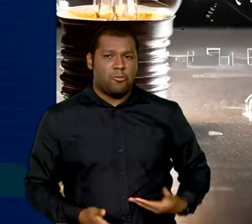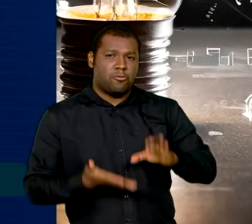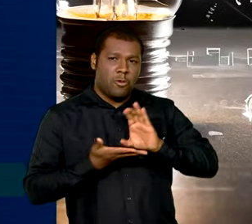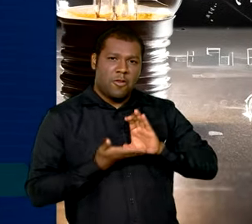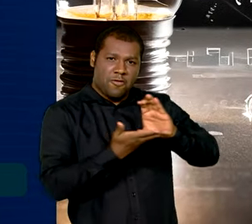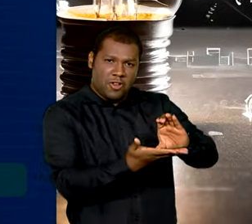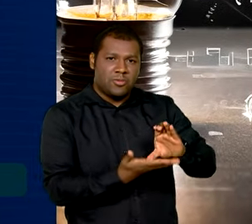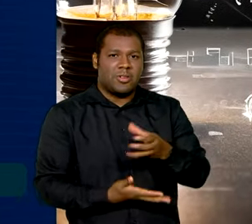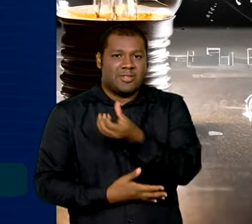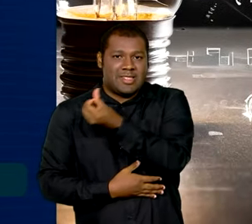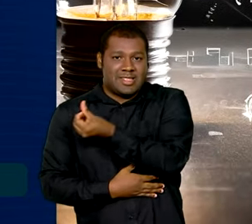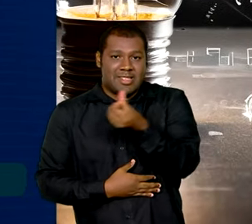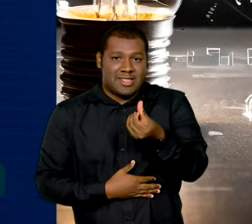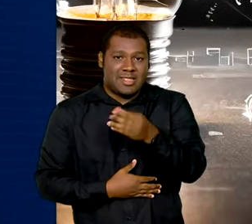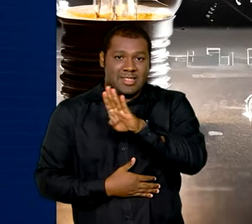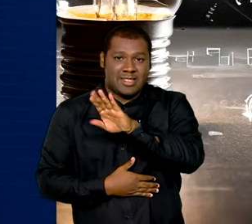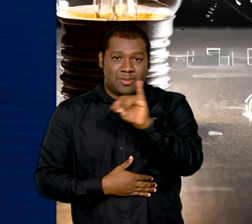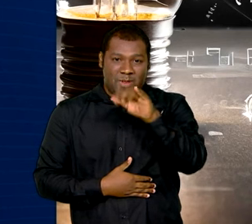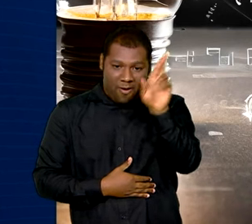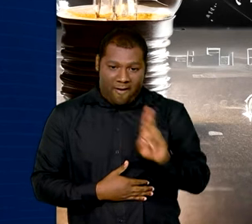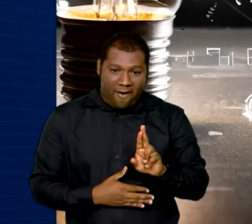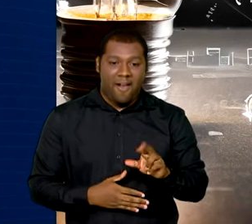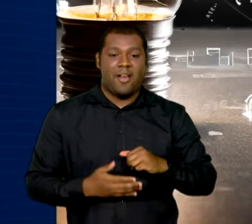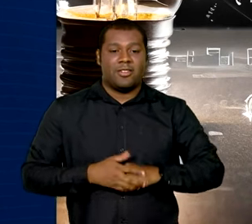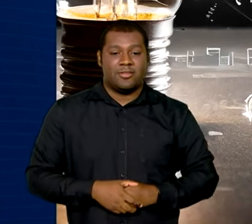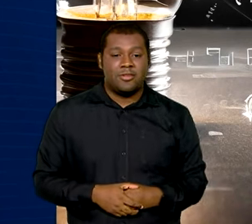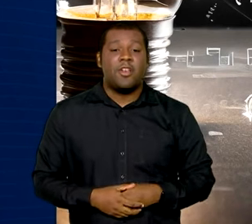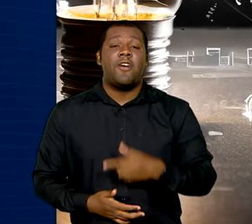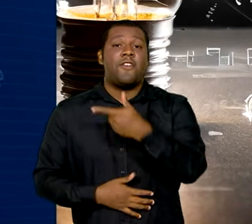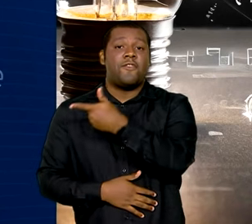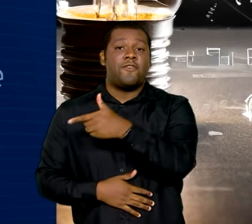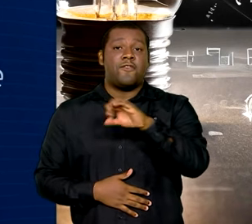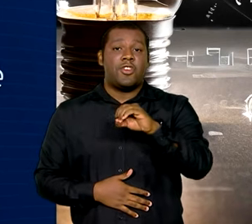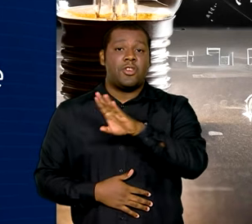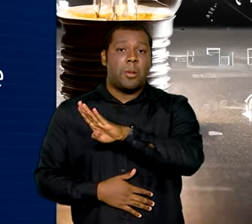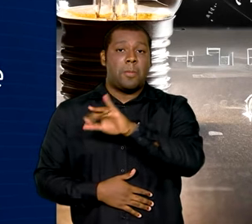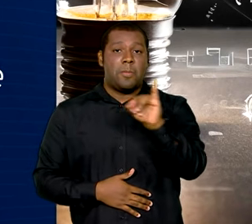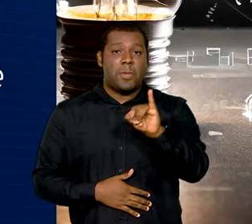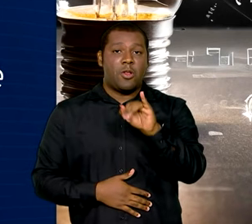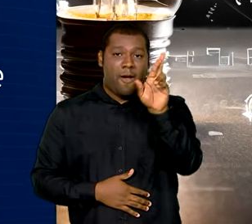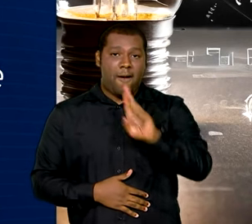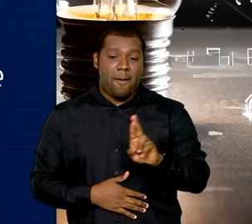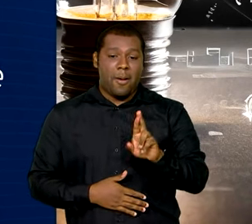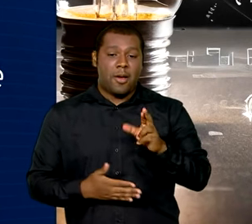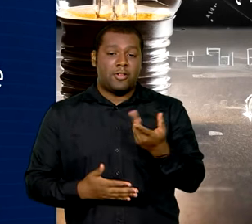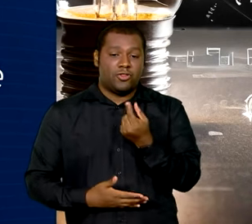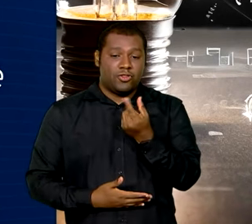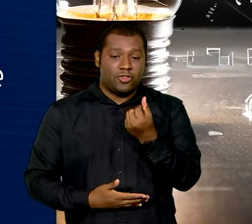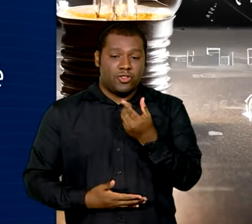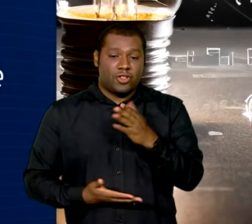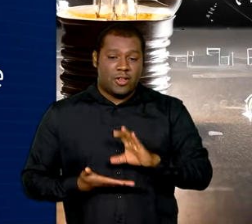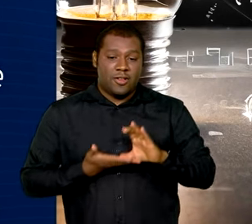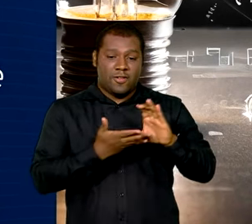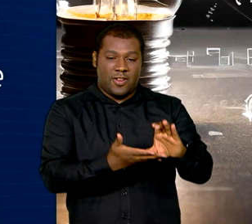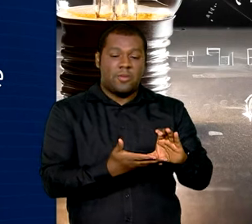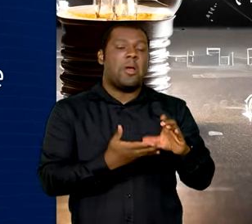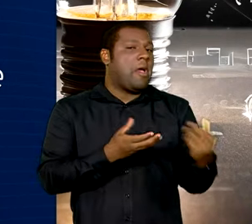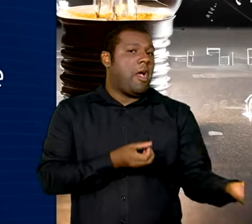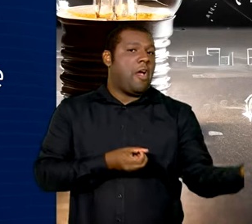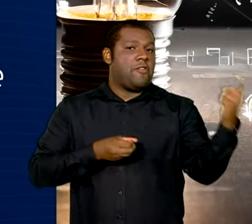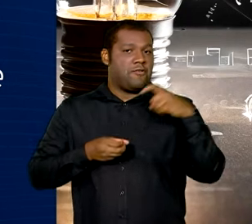bilhões de reais no total. 20 bilhões de reais são em recursos não